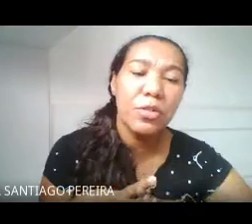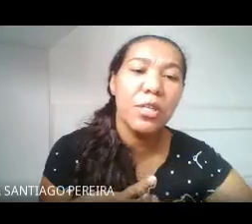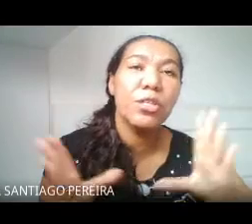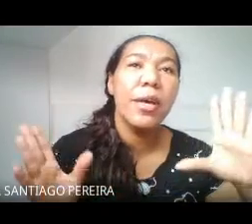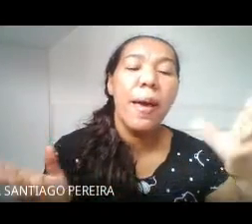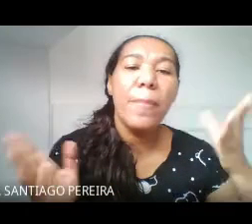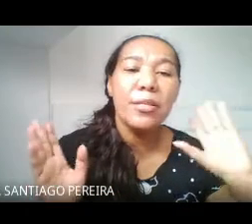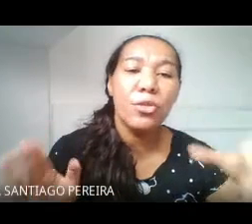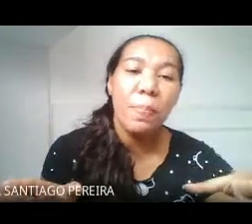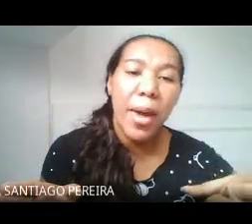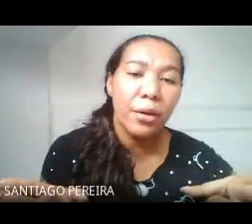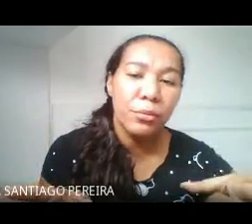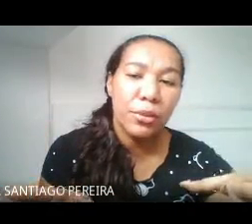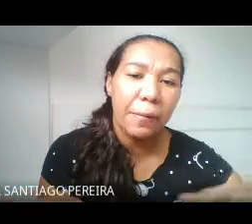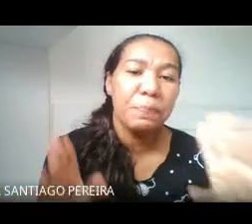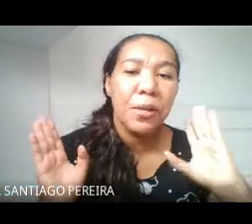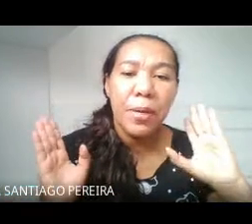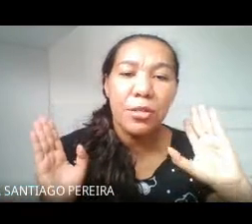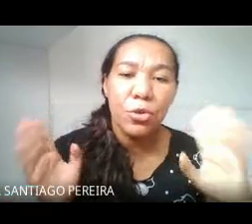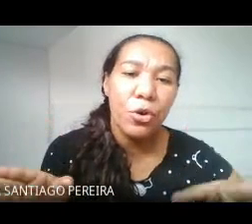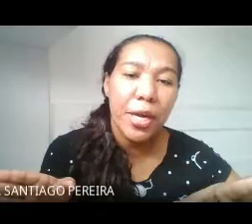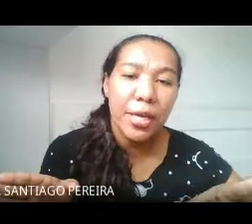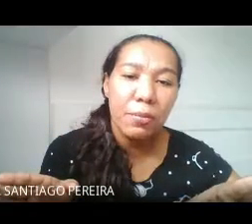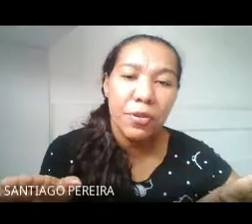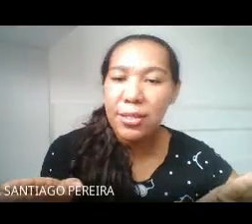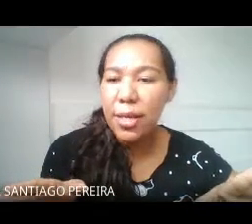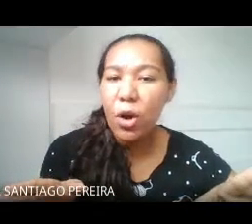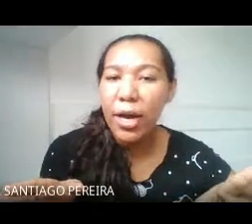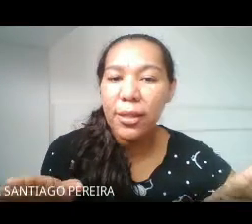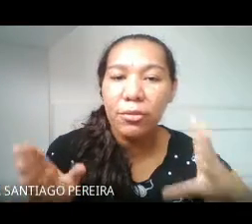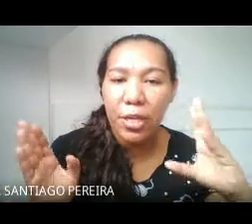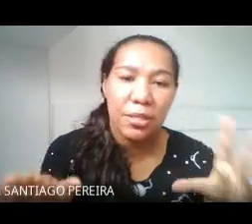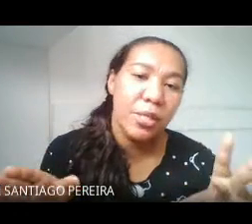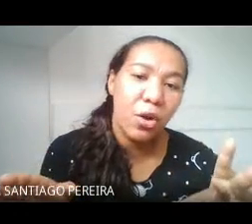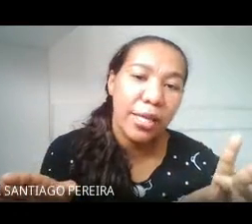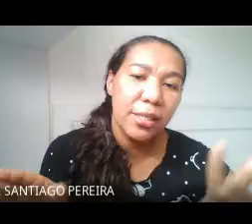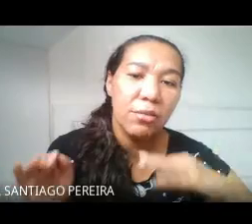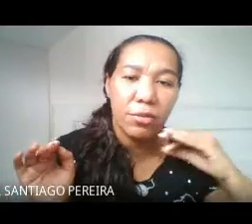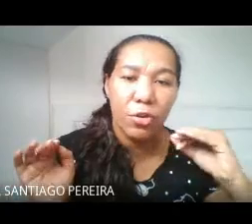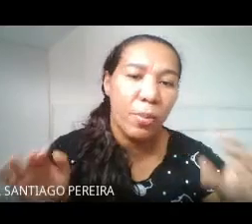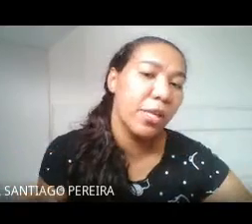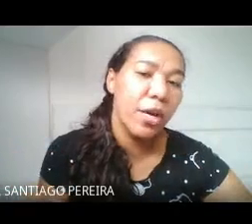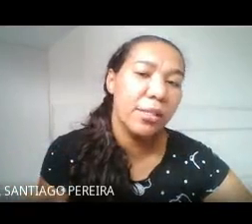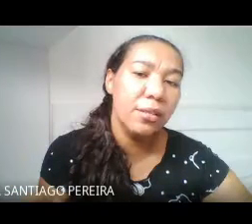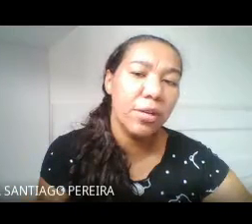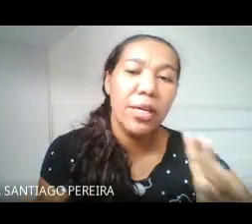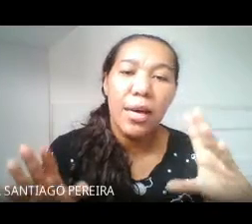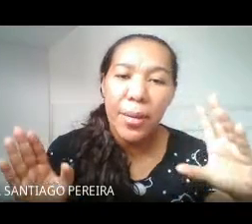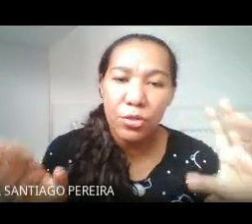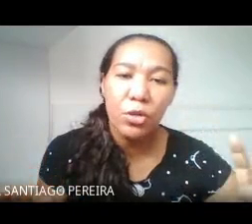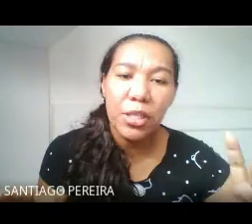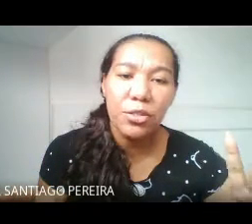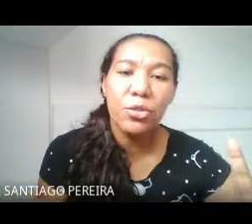falo sempre para vocês, pensou em pergunta, pensou em frase interrogativa, oração interrogativa, forma